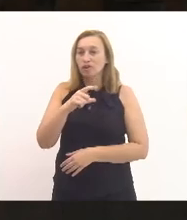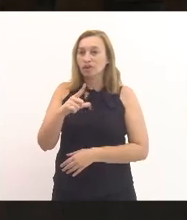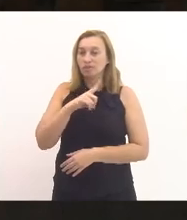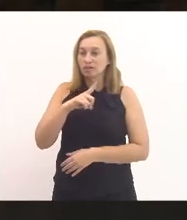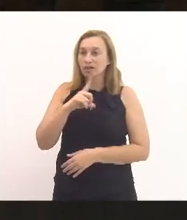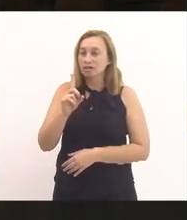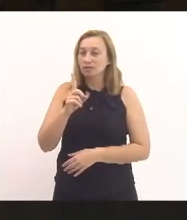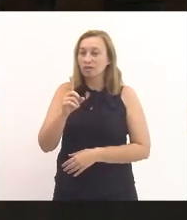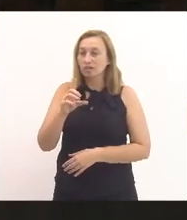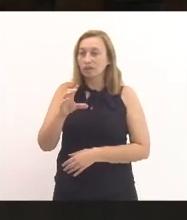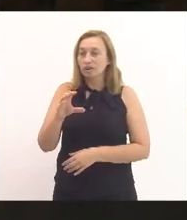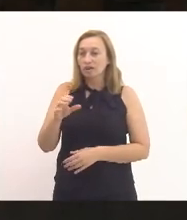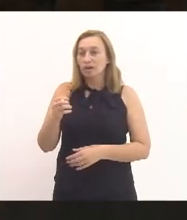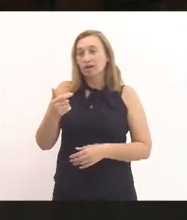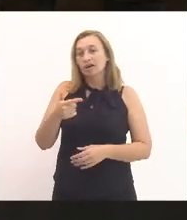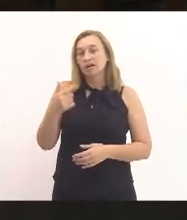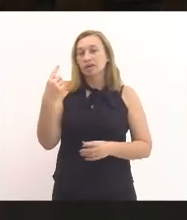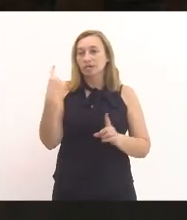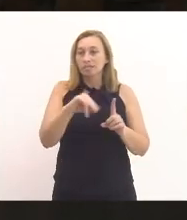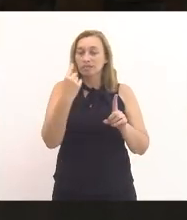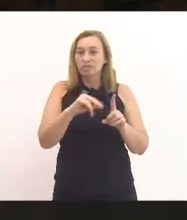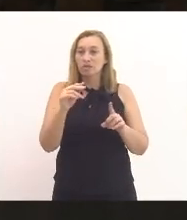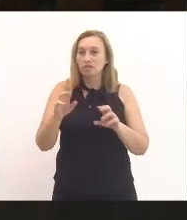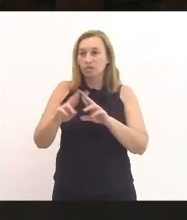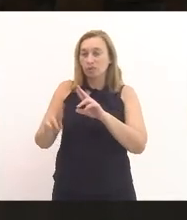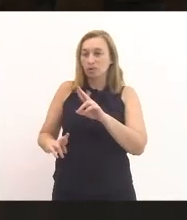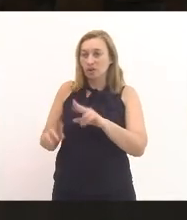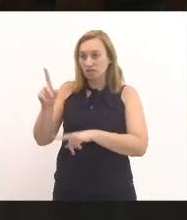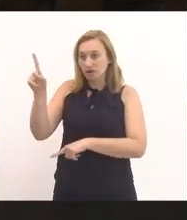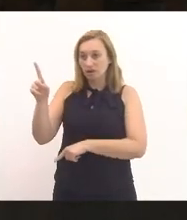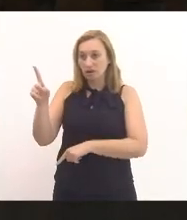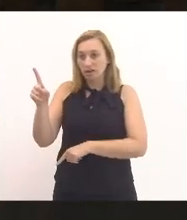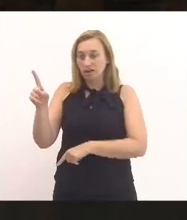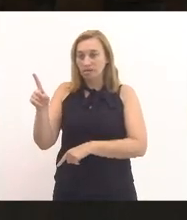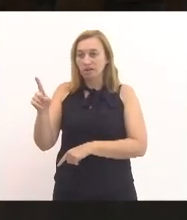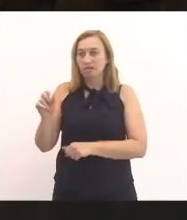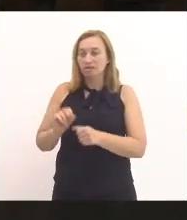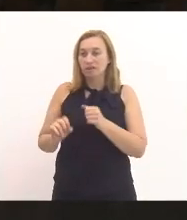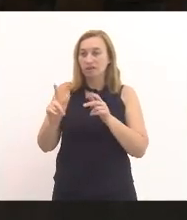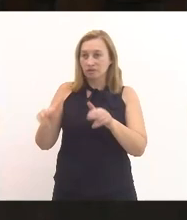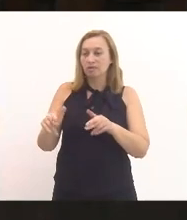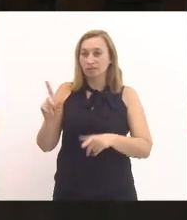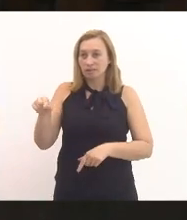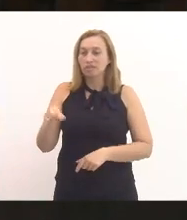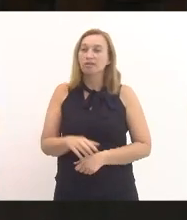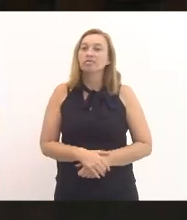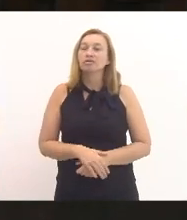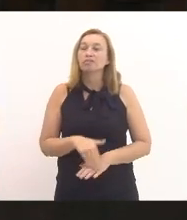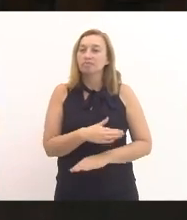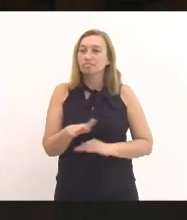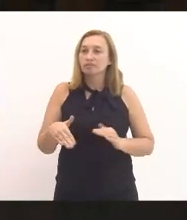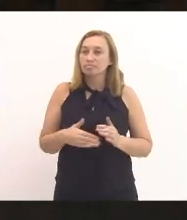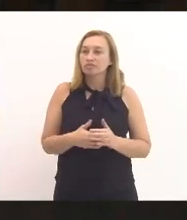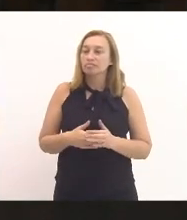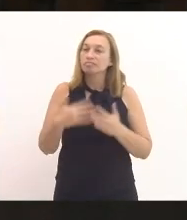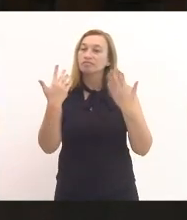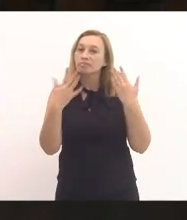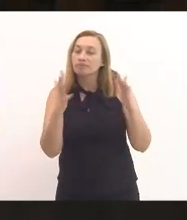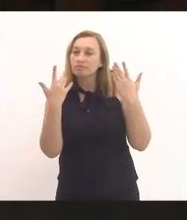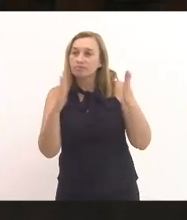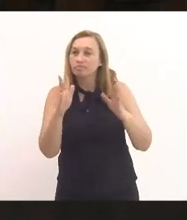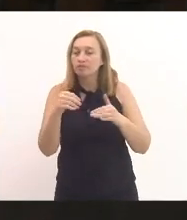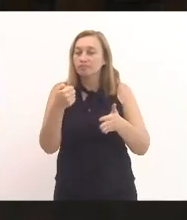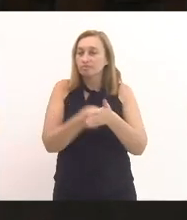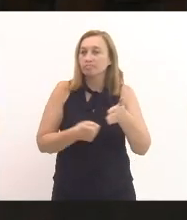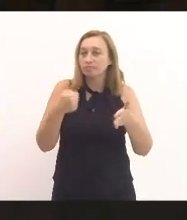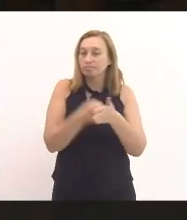vou apanhar como é que apanhou na UERJ né naquele dia lá que nos agrediram o botão senhores Parabéns